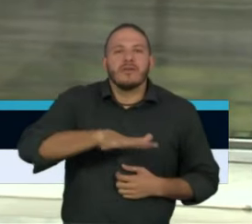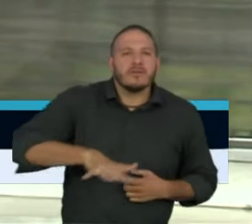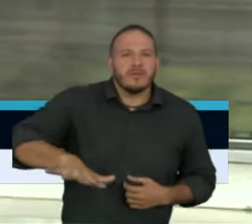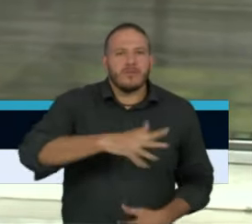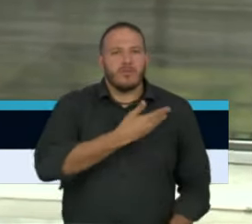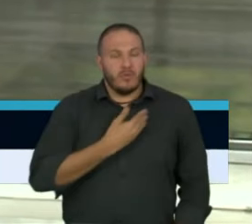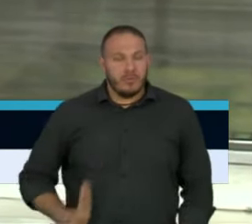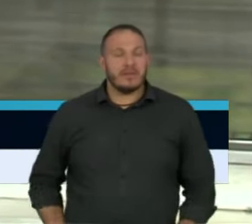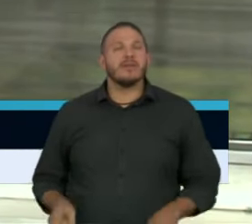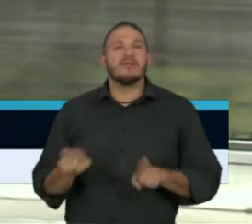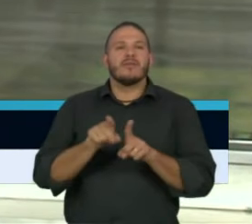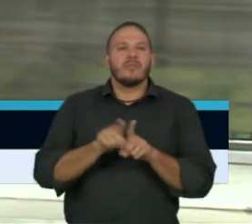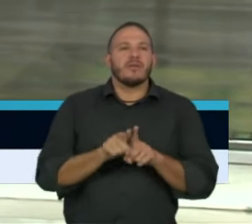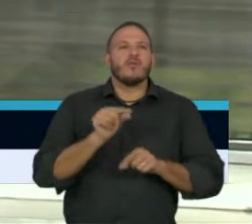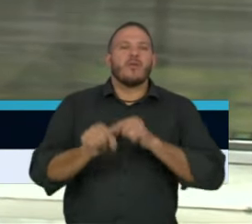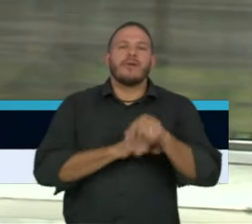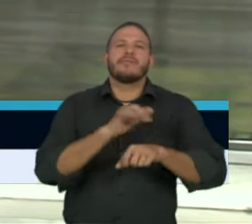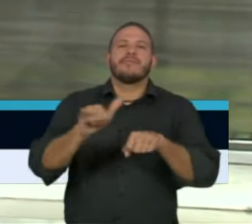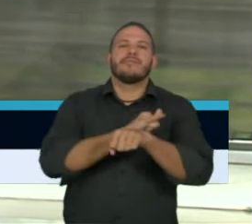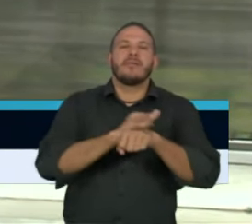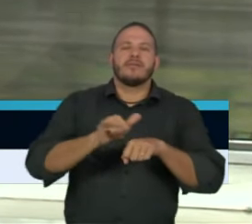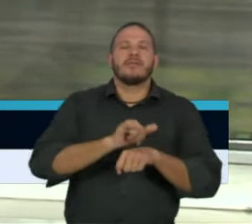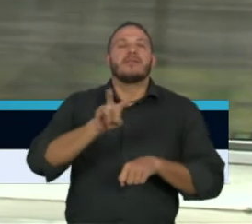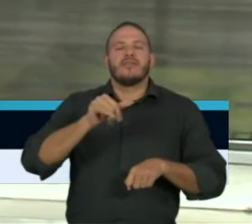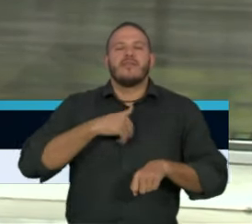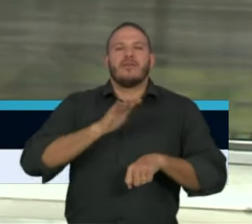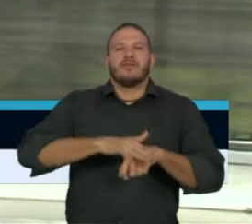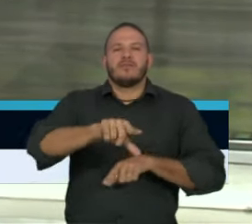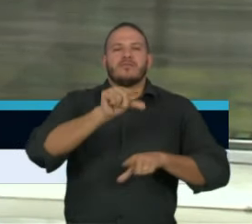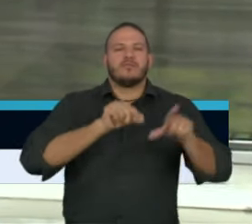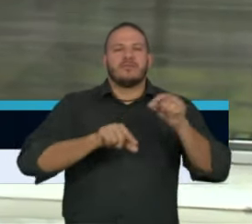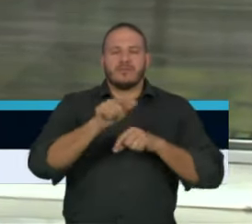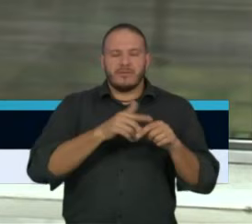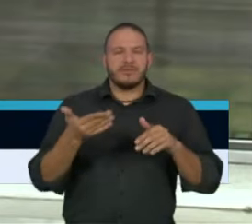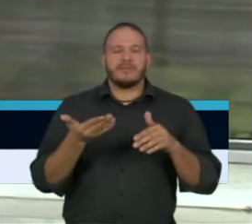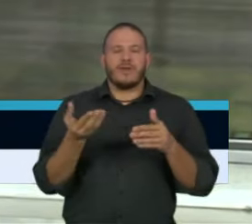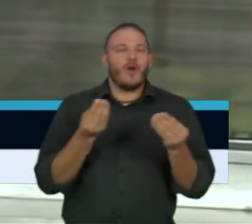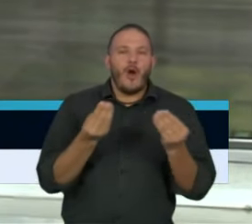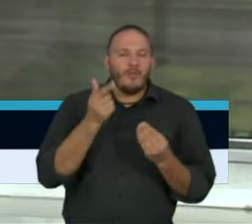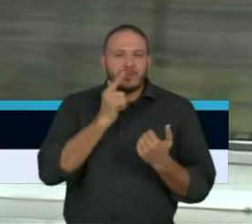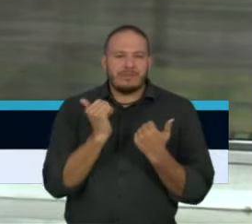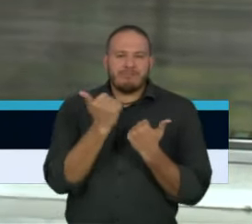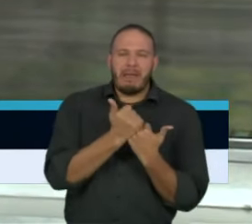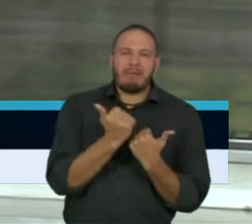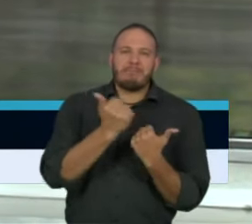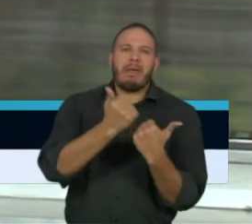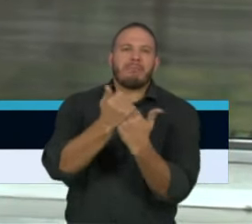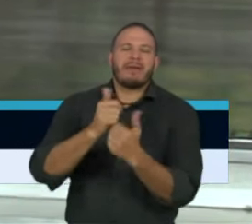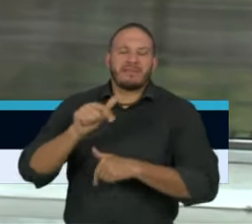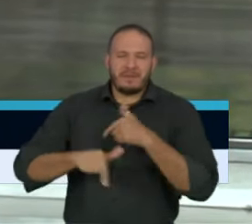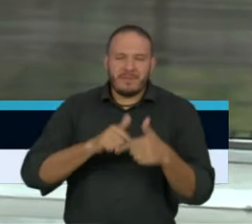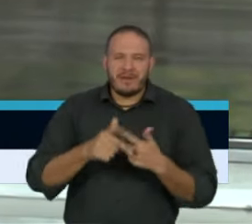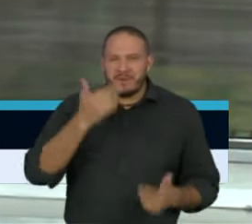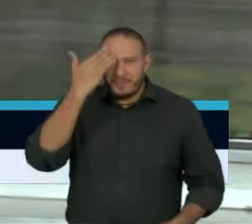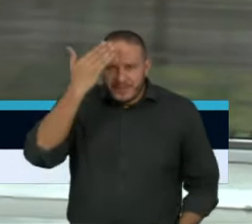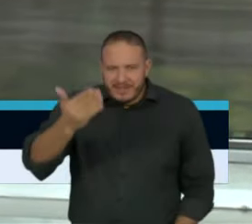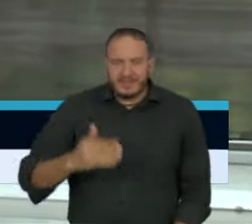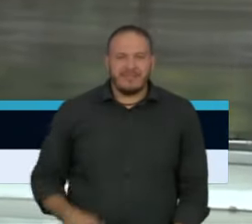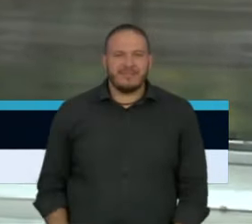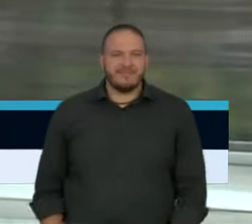e também quais medidas serão adotadas com essas baixas, como repor essa mão de obra. Muito obrigada.